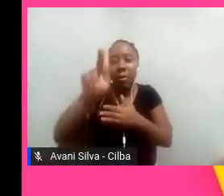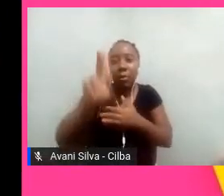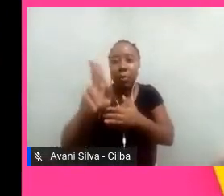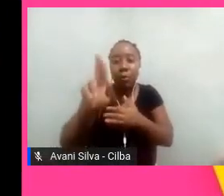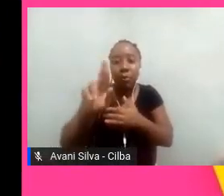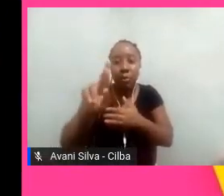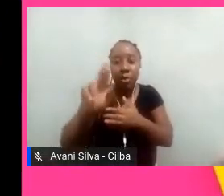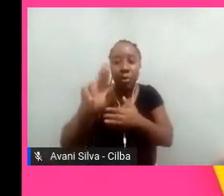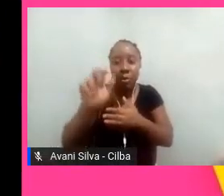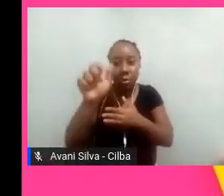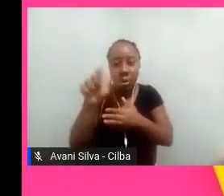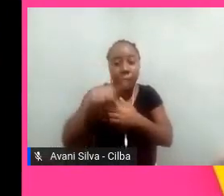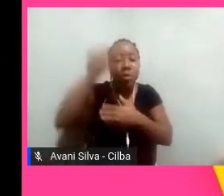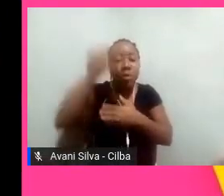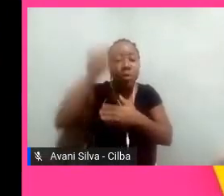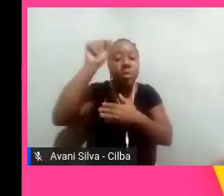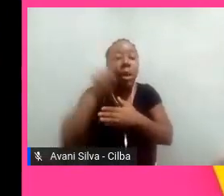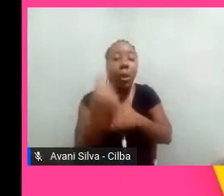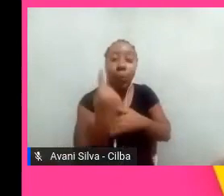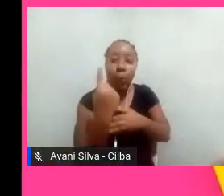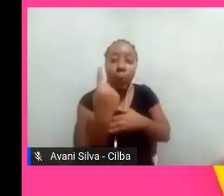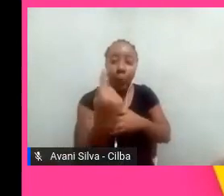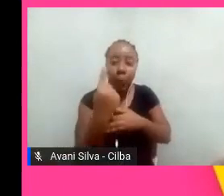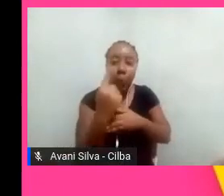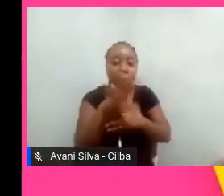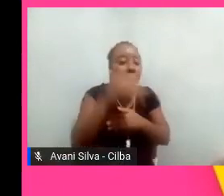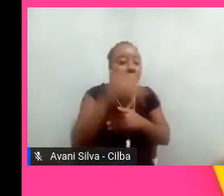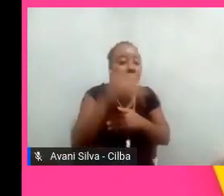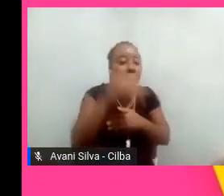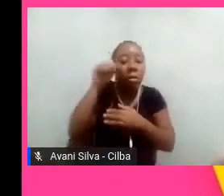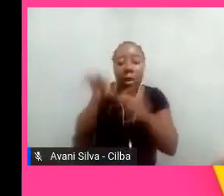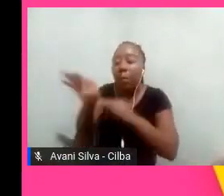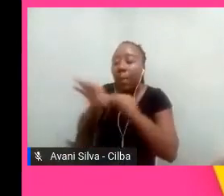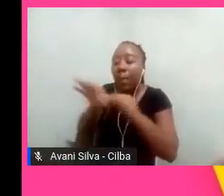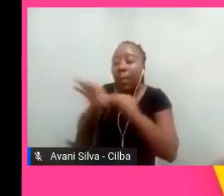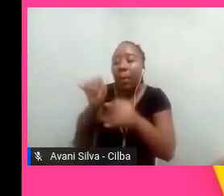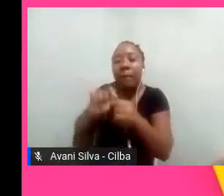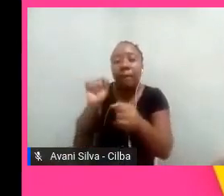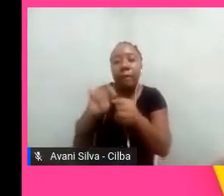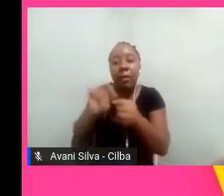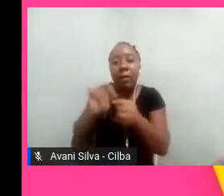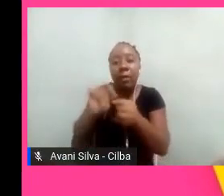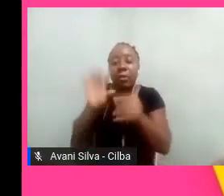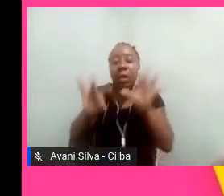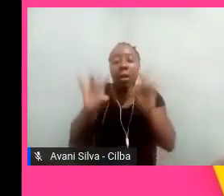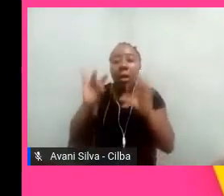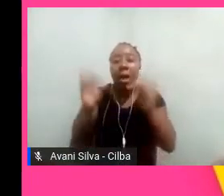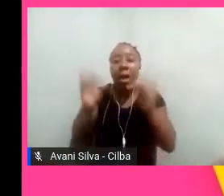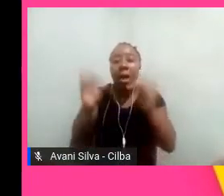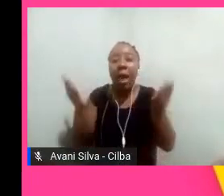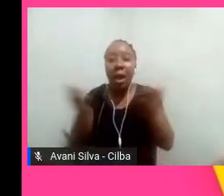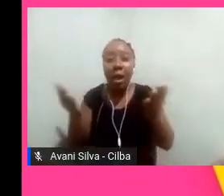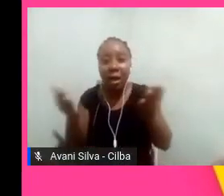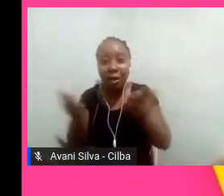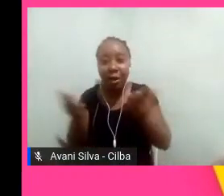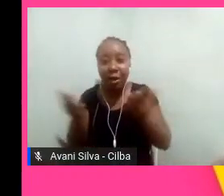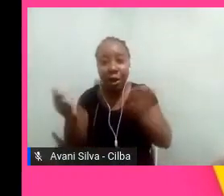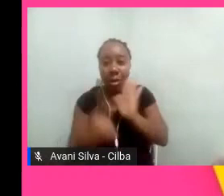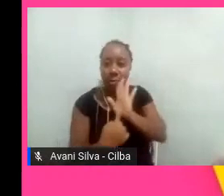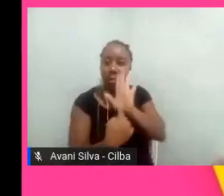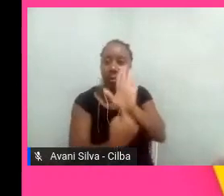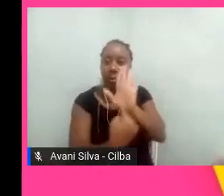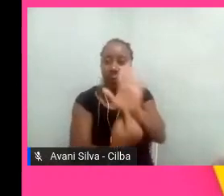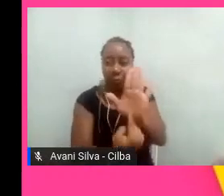objeto, e essa parte do objeto eu vou fazer a colagem agora, para que vocês